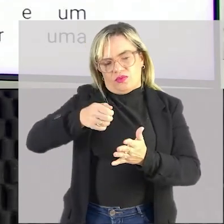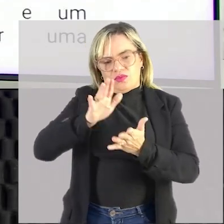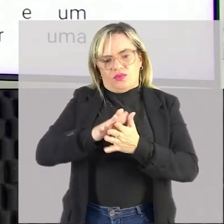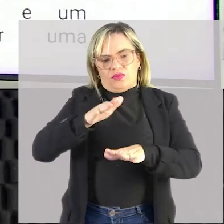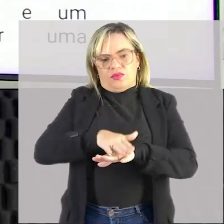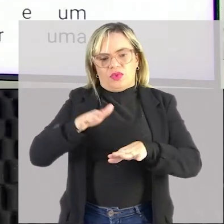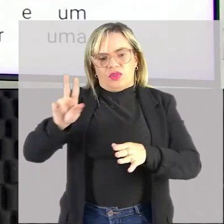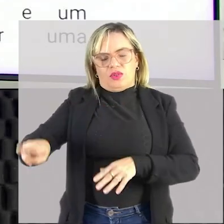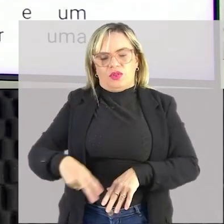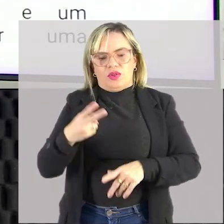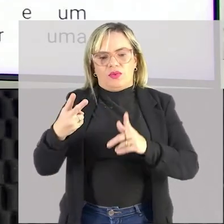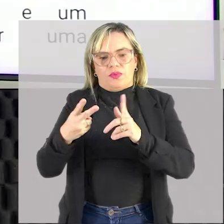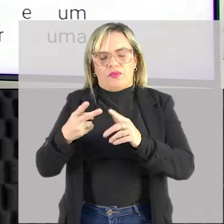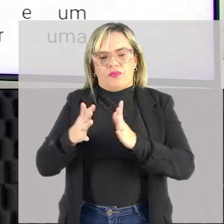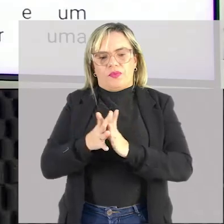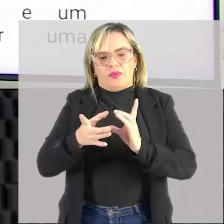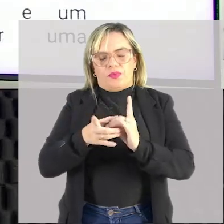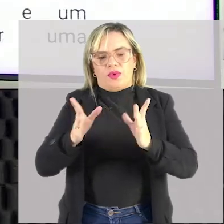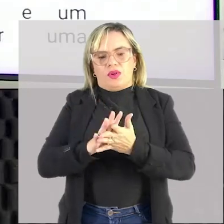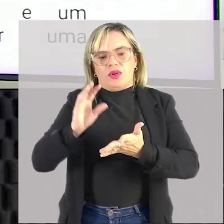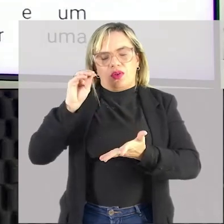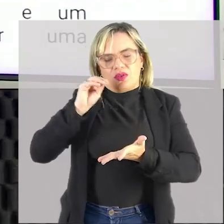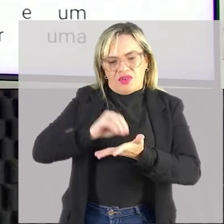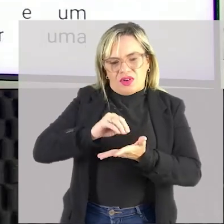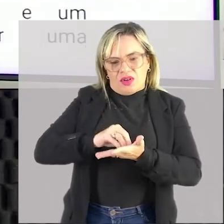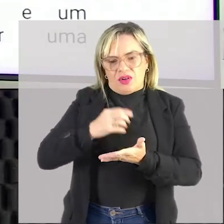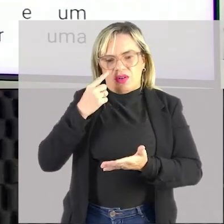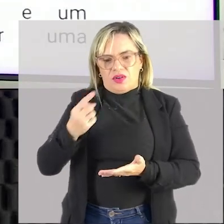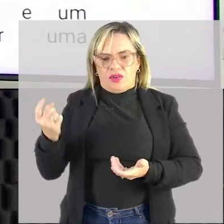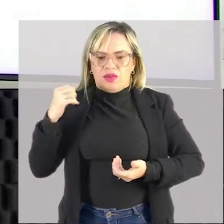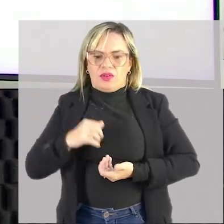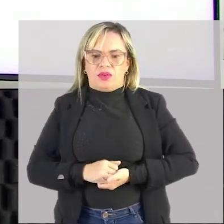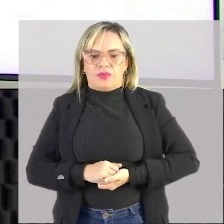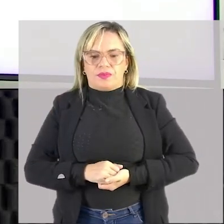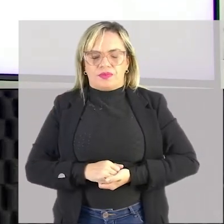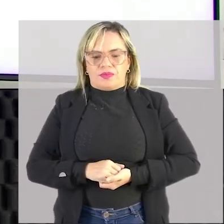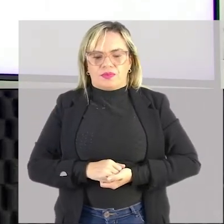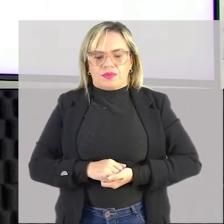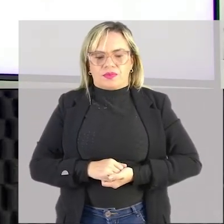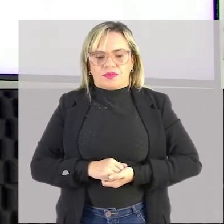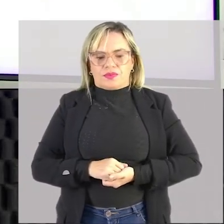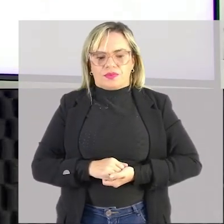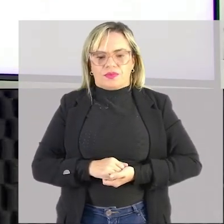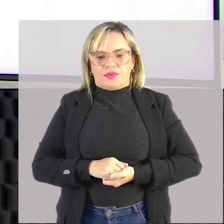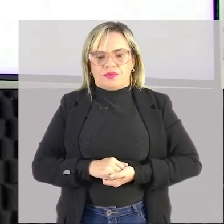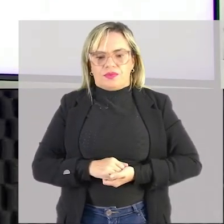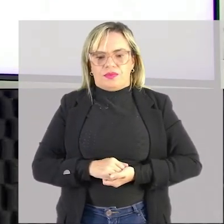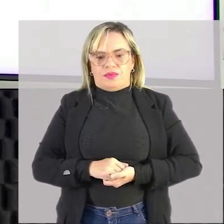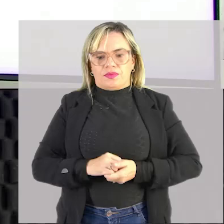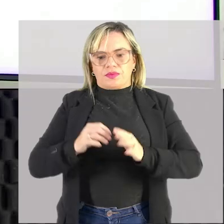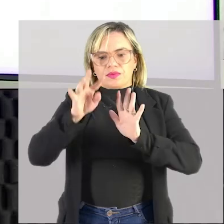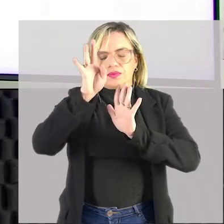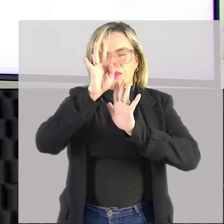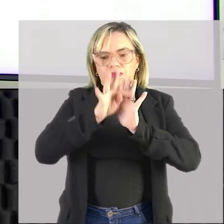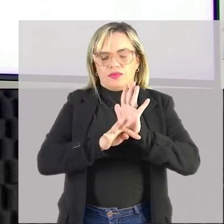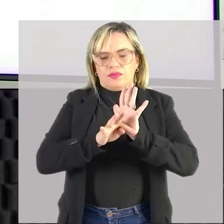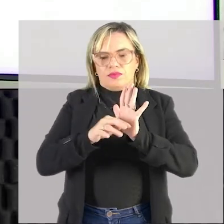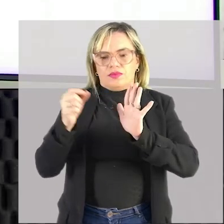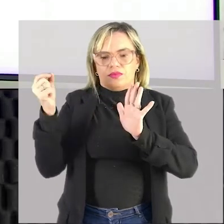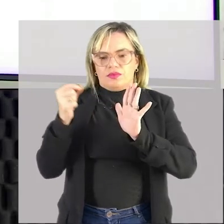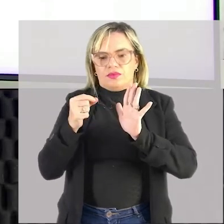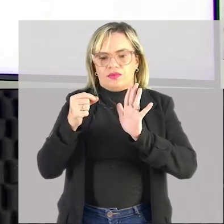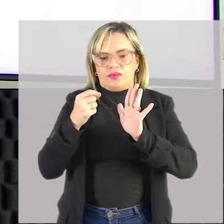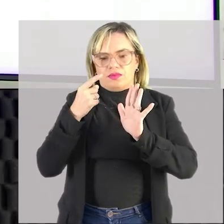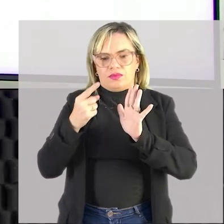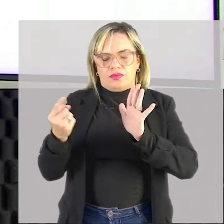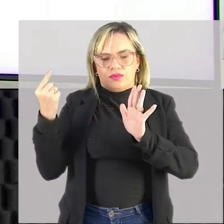outro pela democracia incompleta. Vamos para frente. Considerando o texto, olha